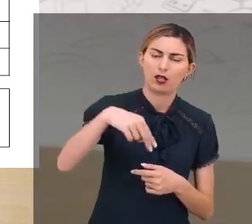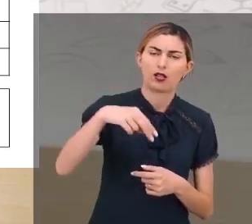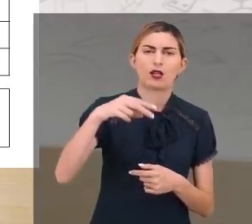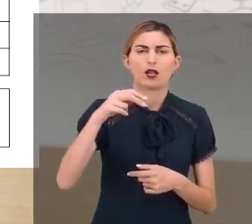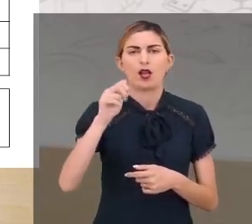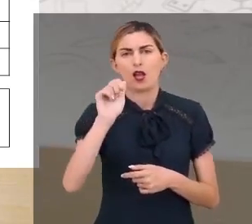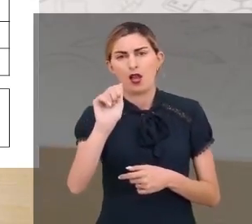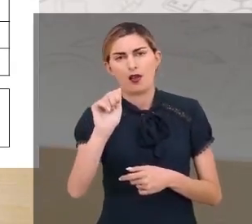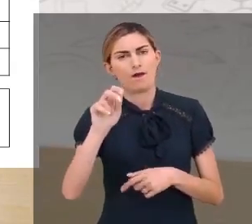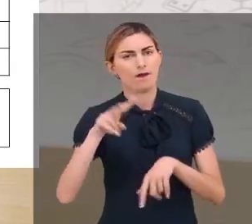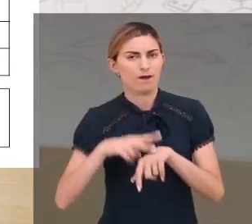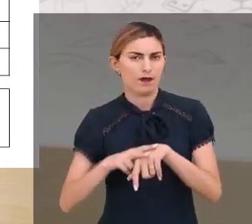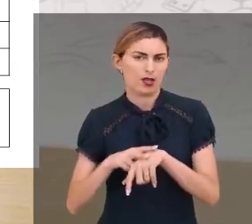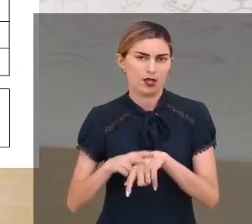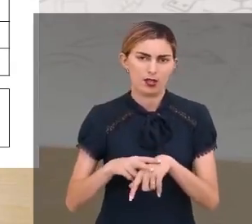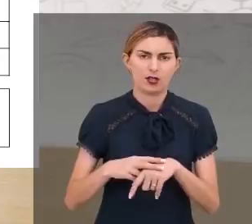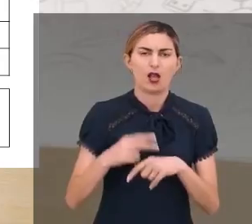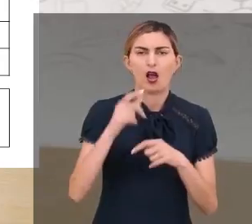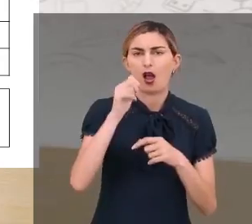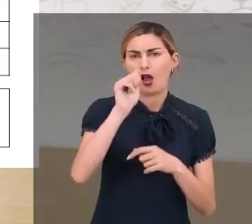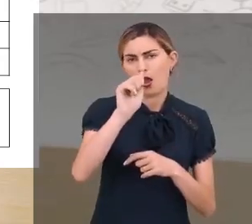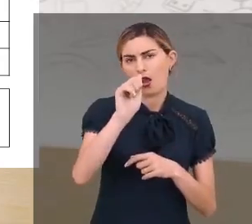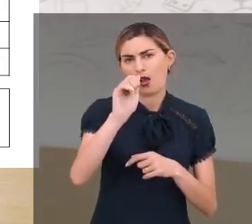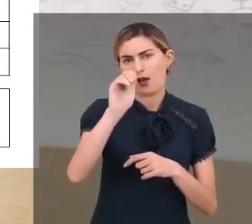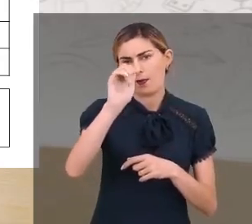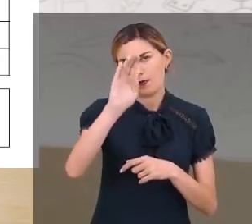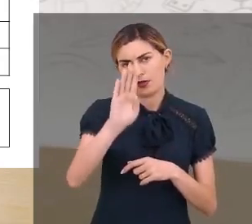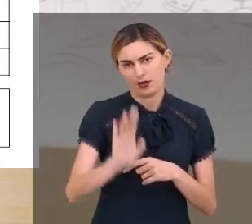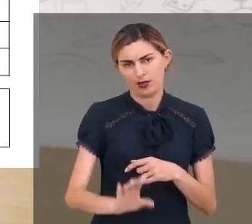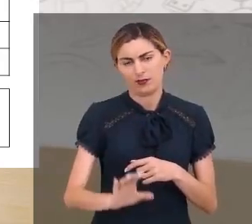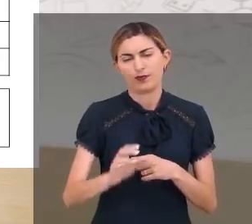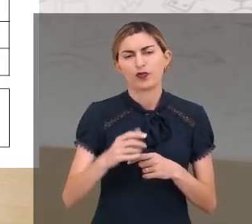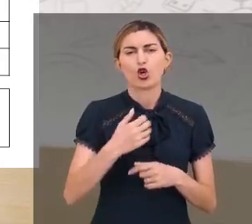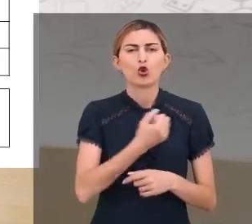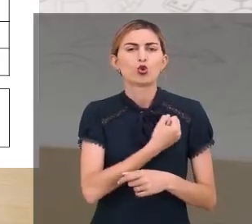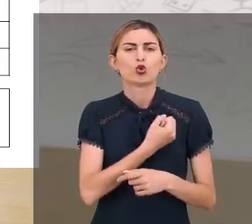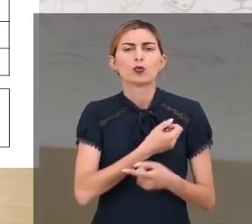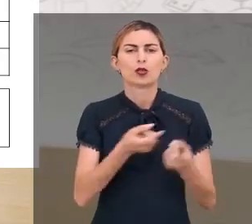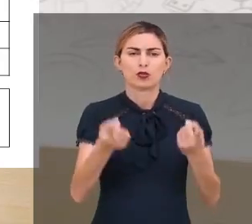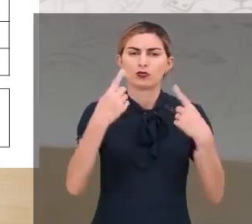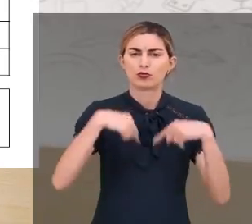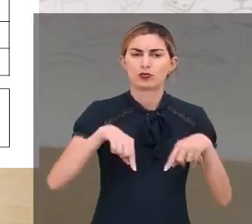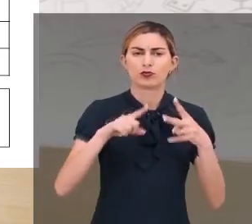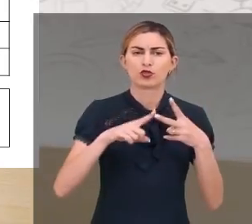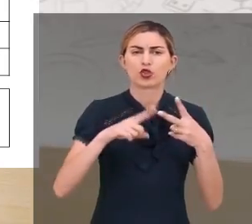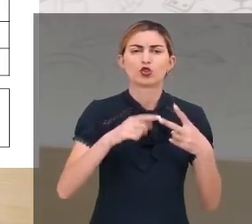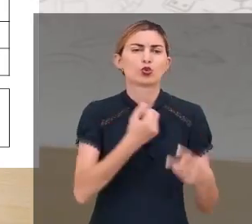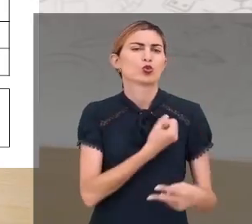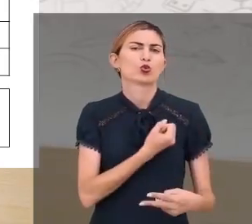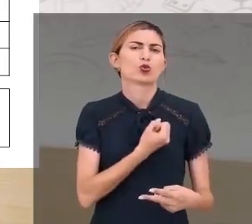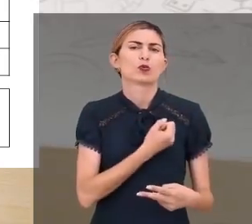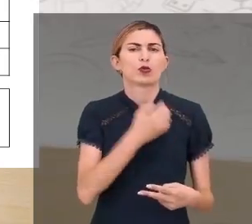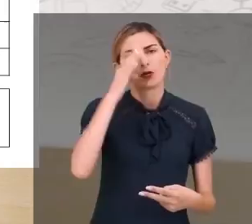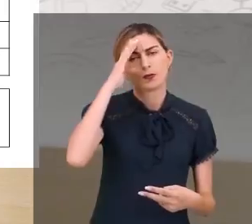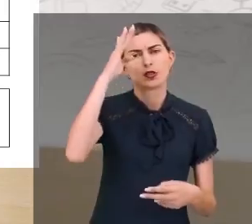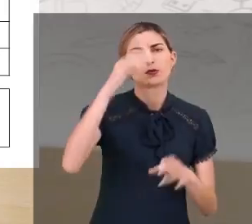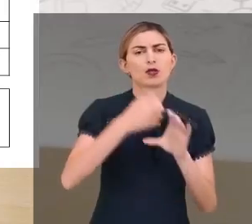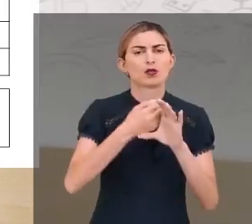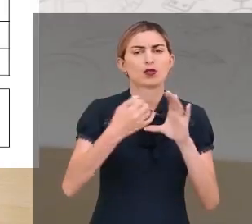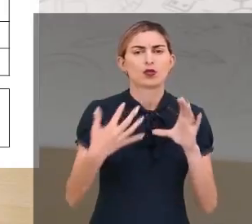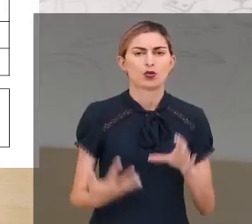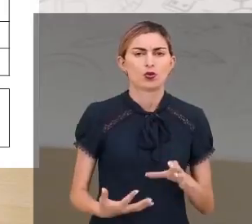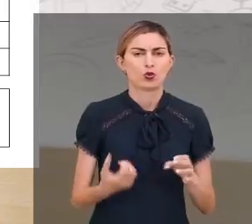verde, LM/V. Sistema alfabético. Na codificação numérica, qual seria a